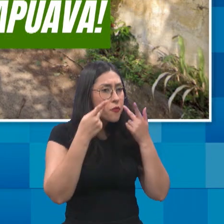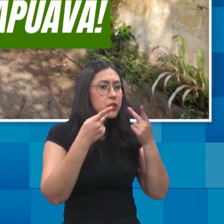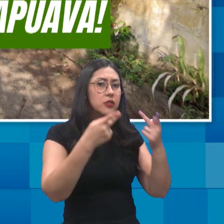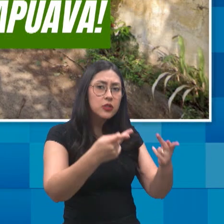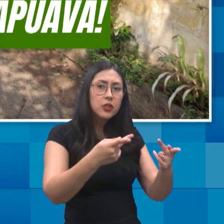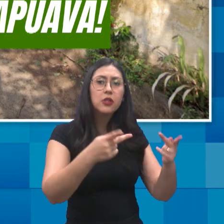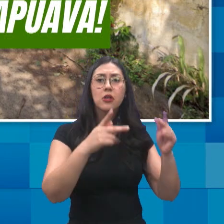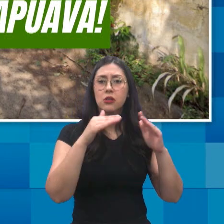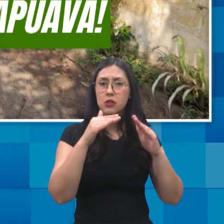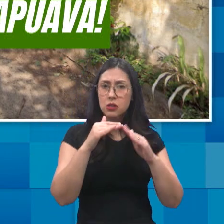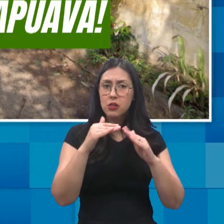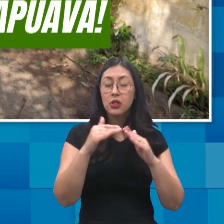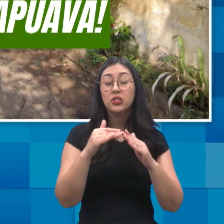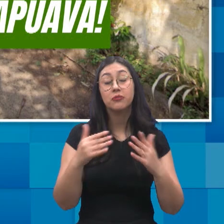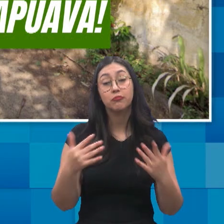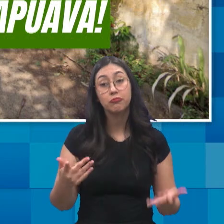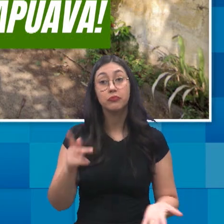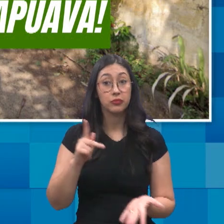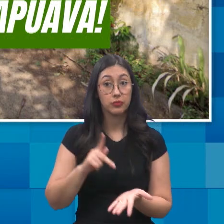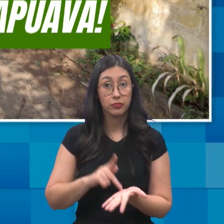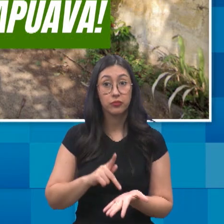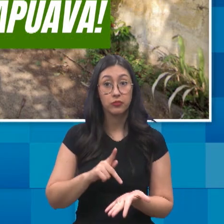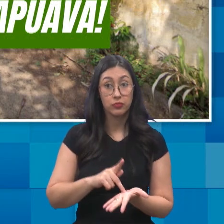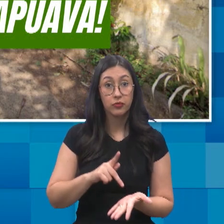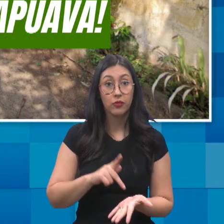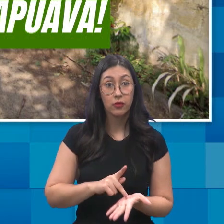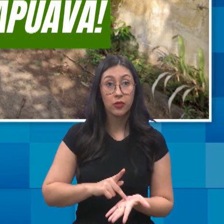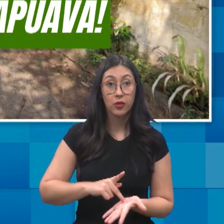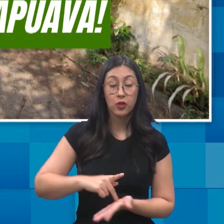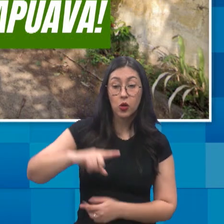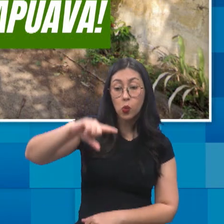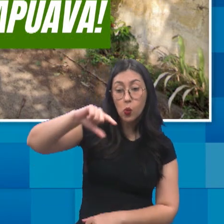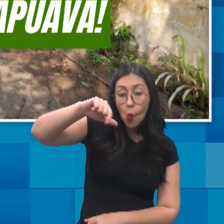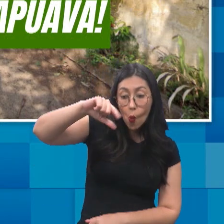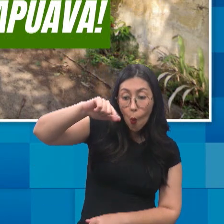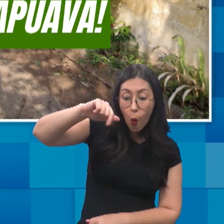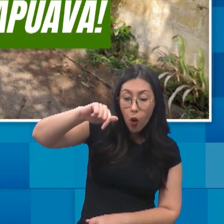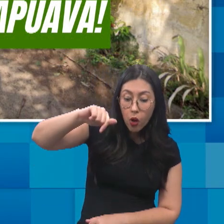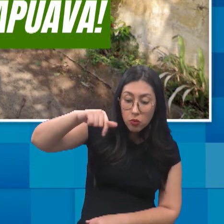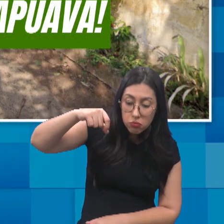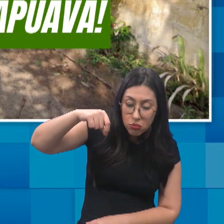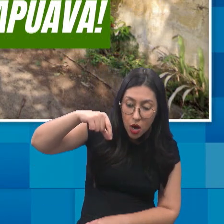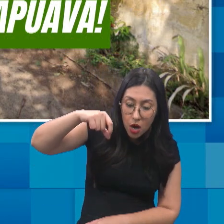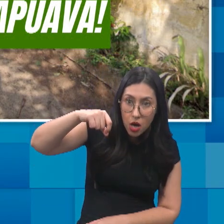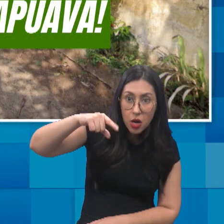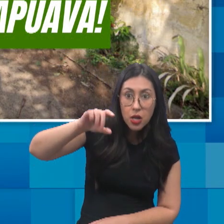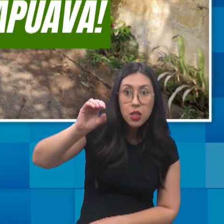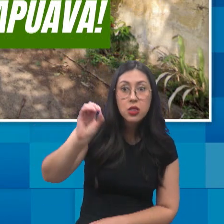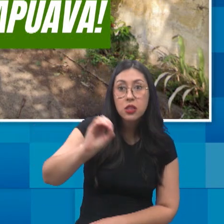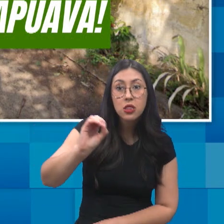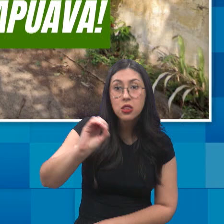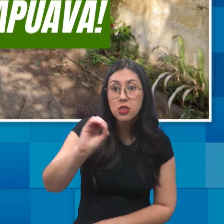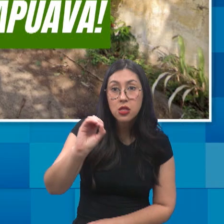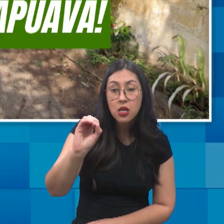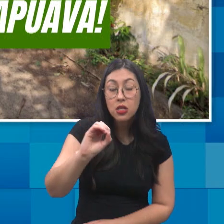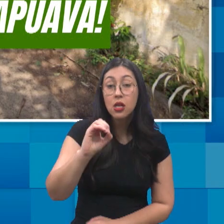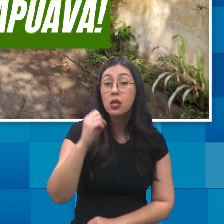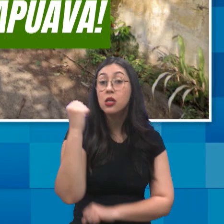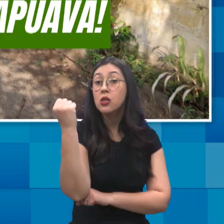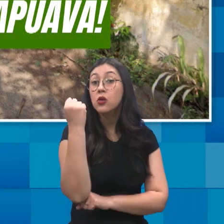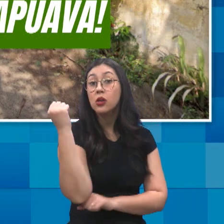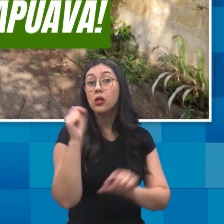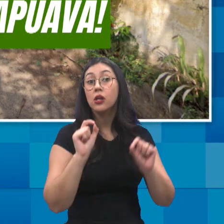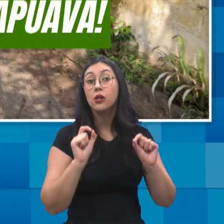dela e realmente ela está com as torneiras zeradas. E o mais grave ainda, quando ela recebeu